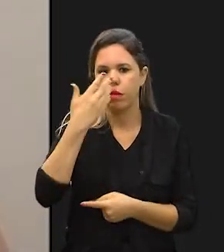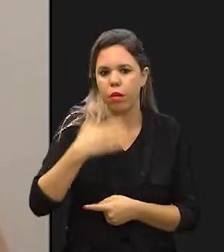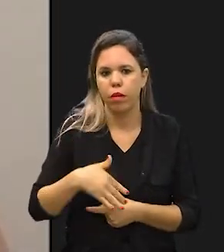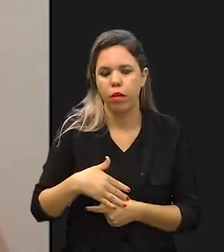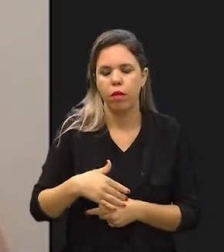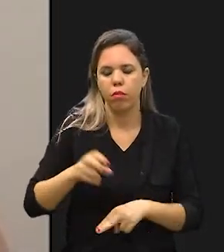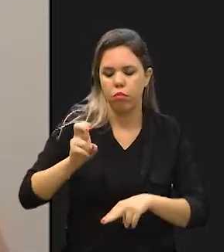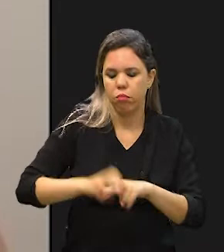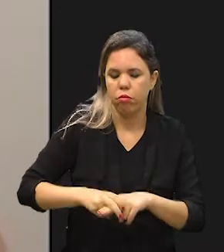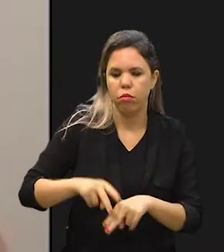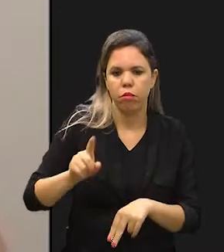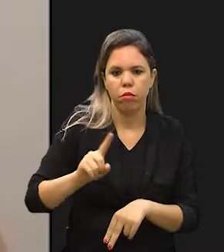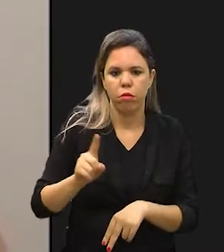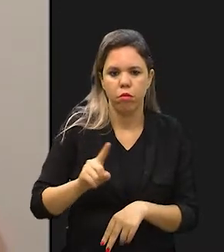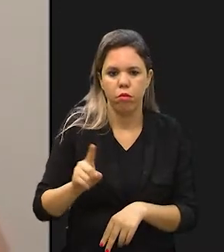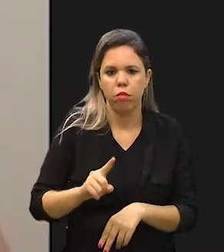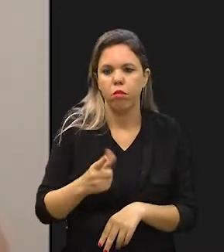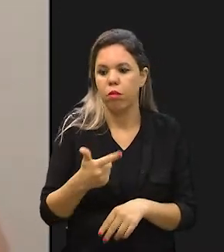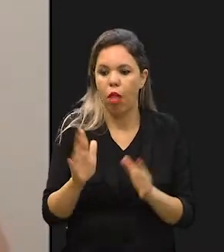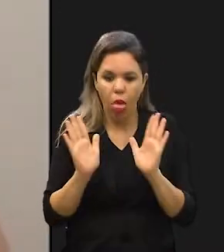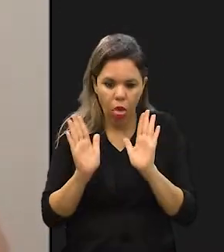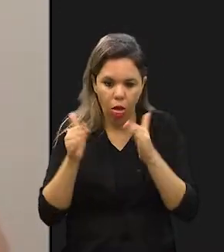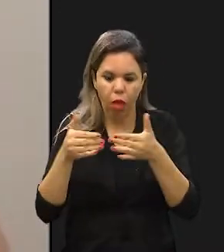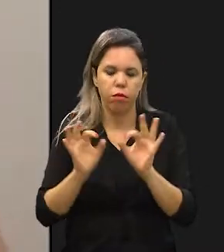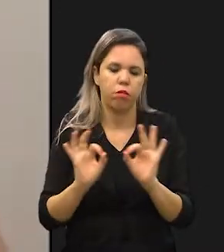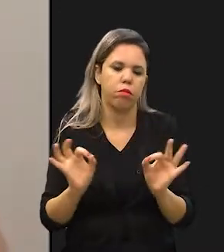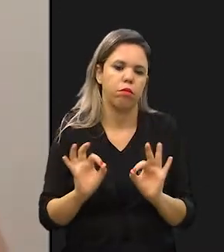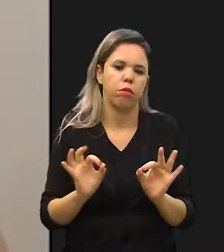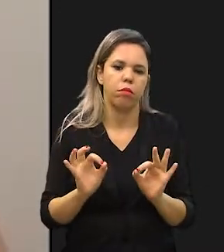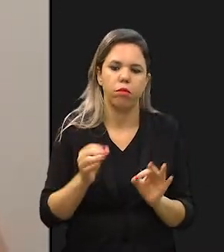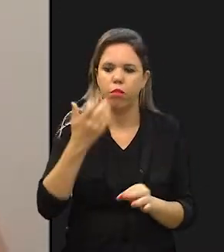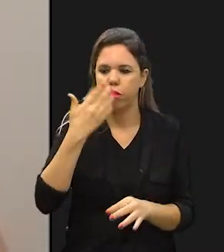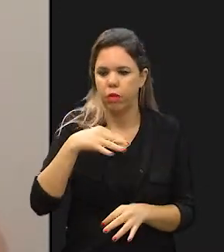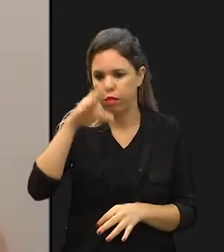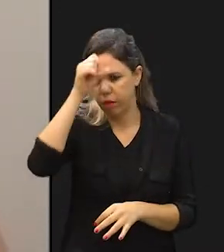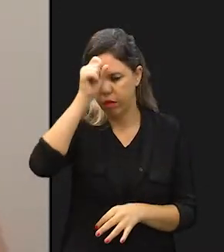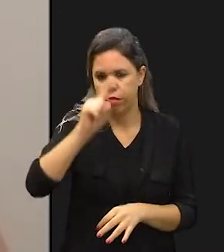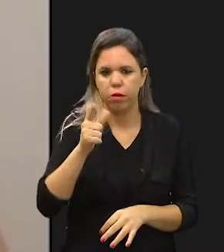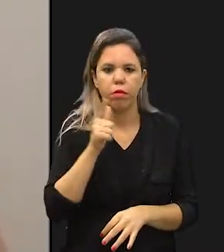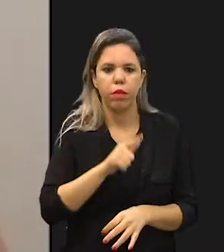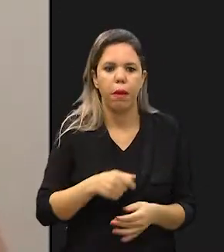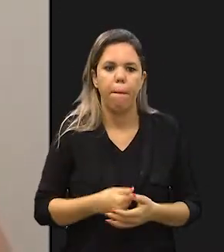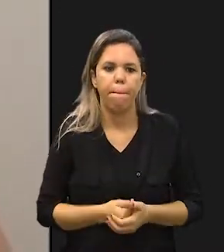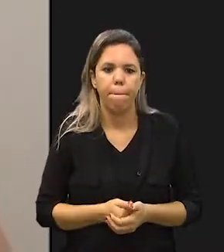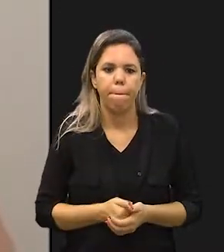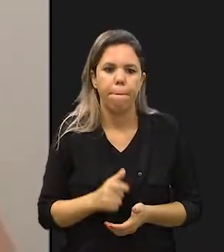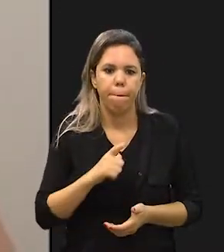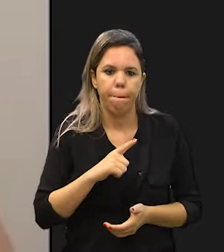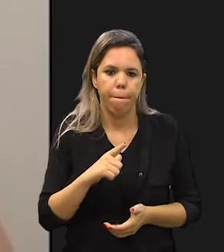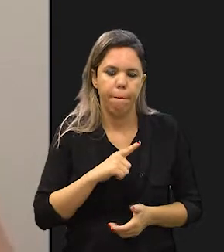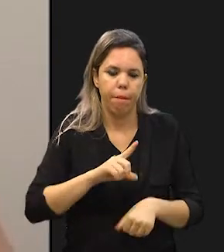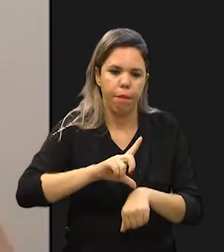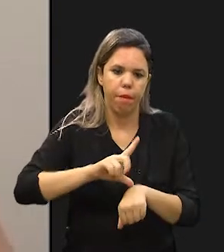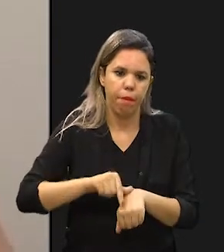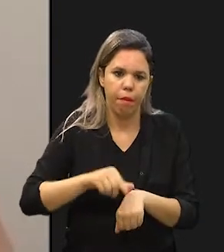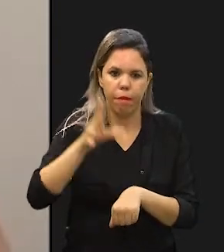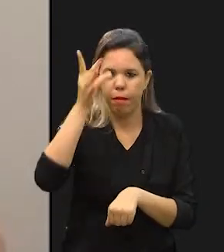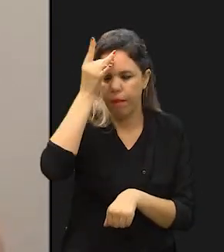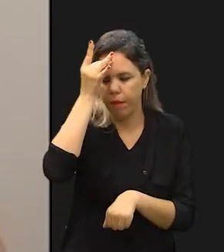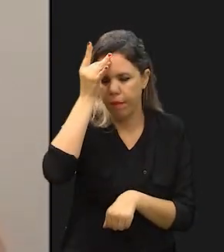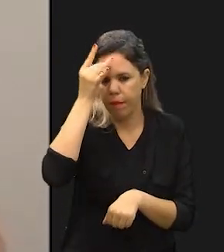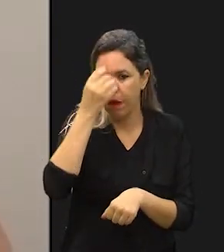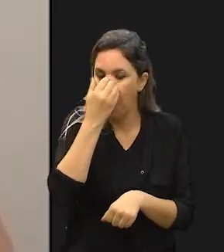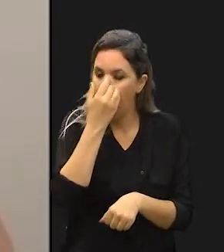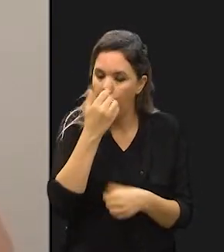não para na carteira, é quando a criança não tem foco, é quando a criança precisa aprender e não consegue, acaba tendo algum atraso na aprendizagem por